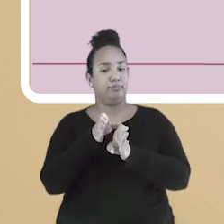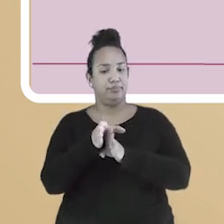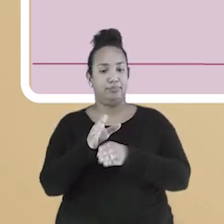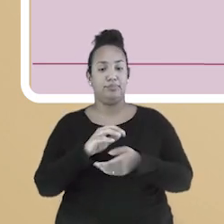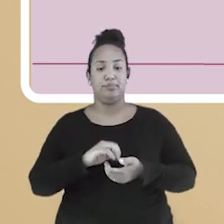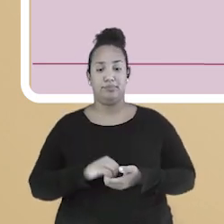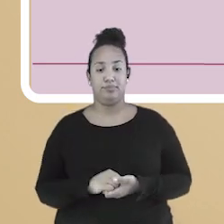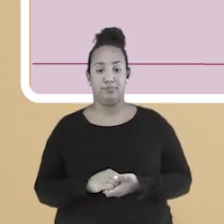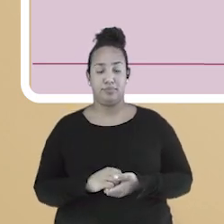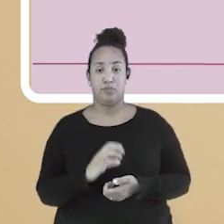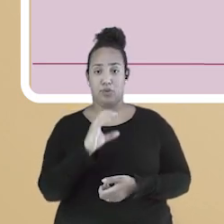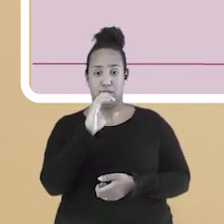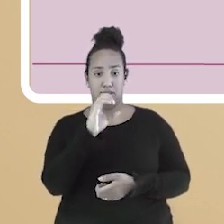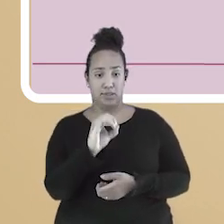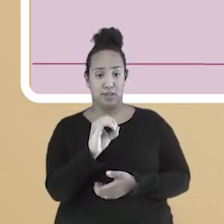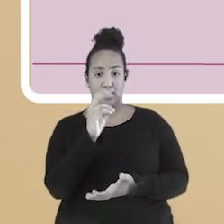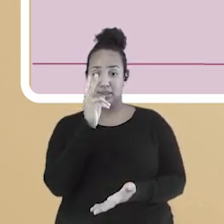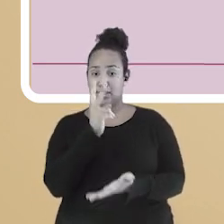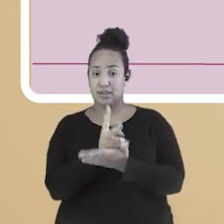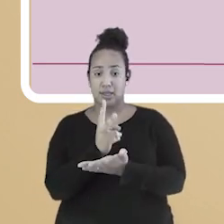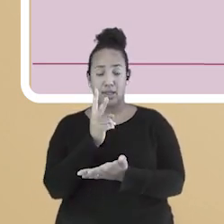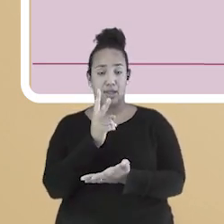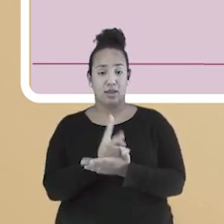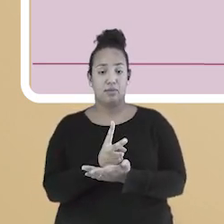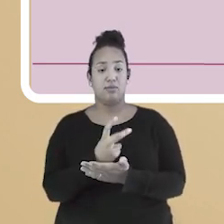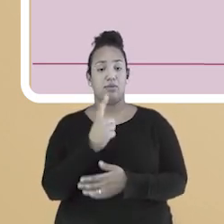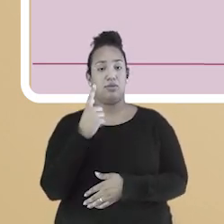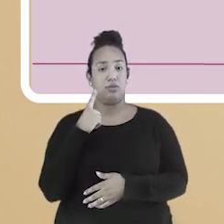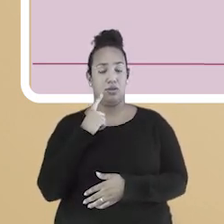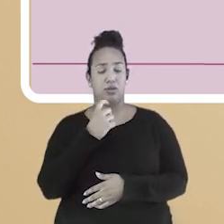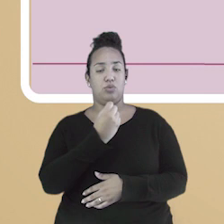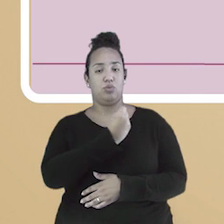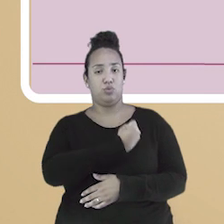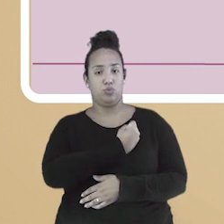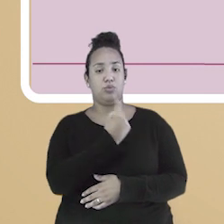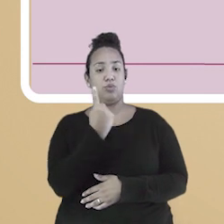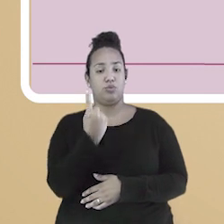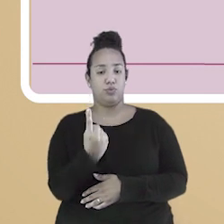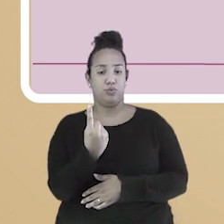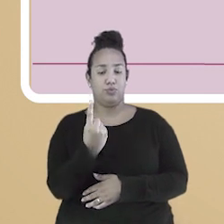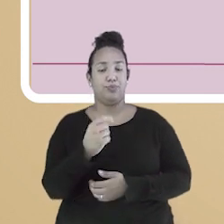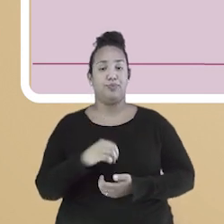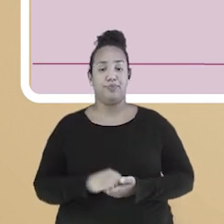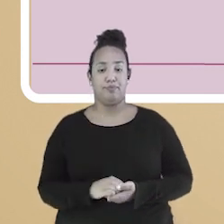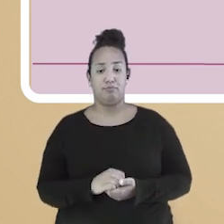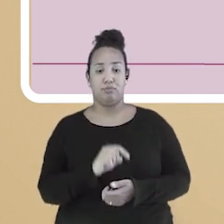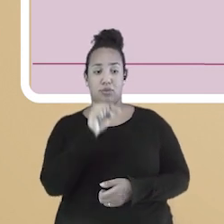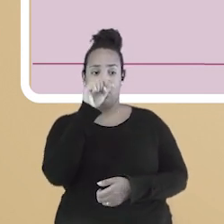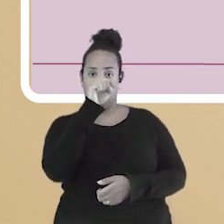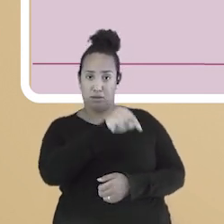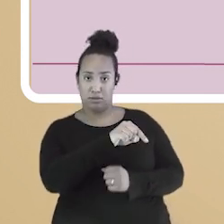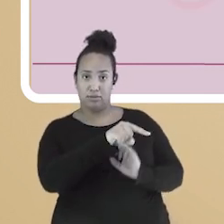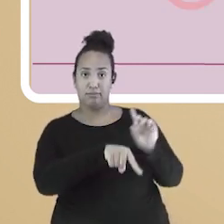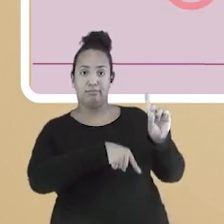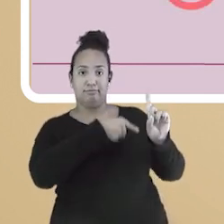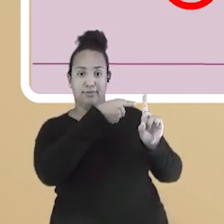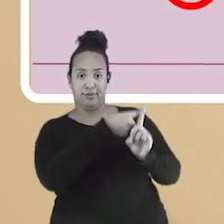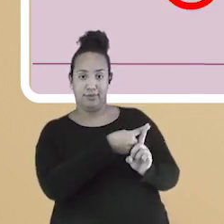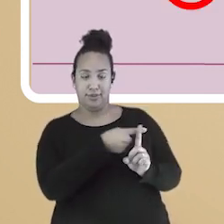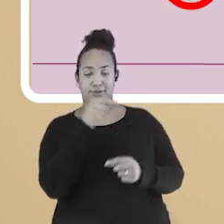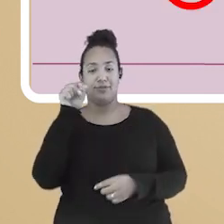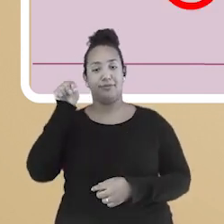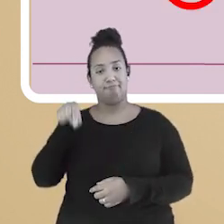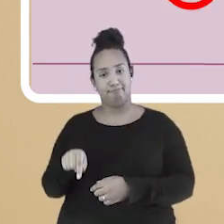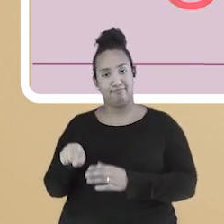número 0 sempre fica cercado pelo número 1. No lado direito, o positivo, e do lado esquerdo,